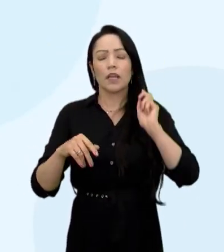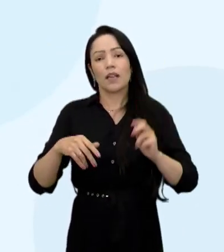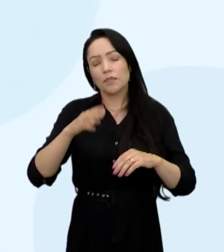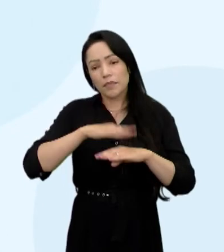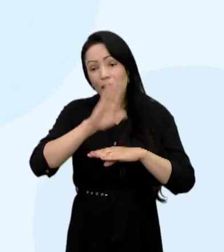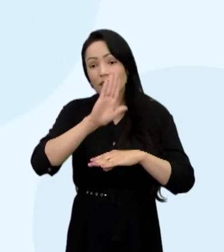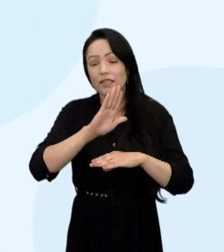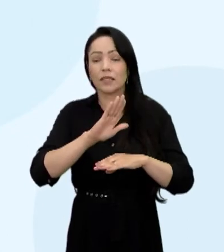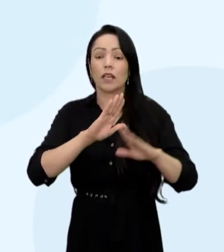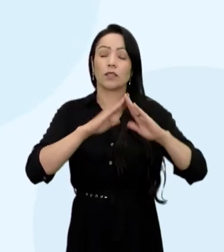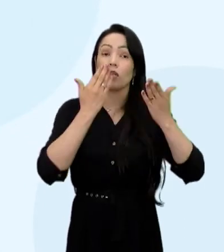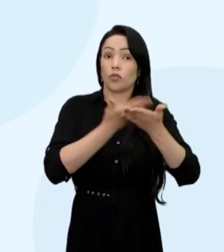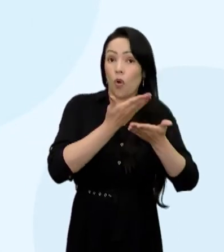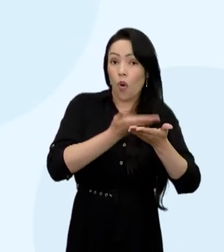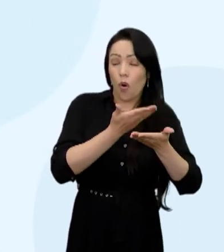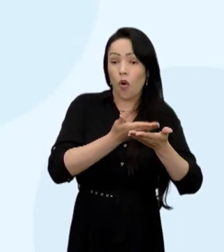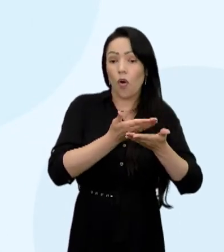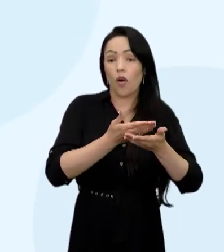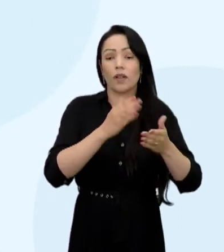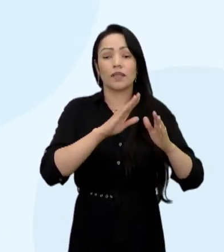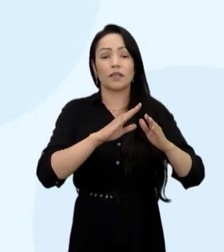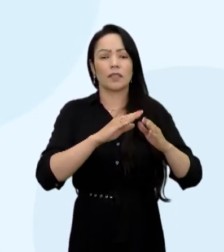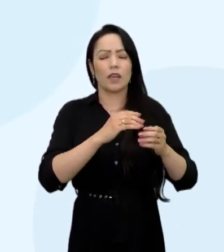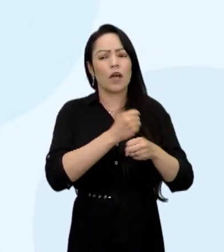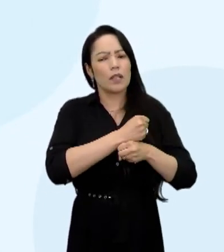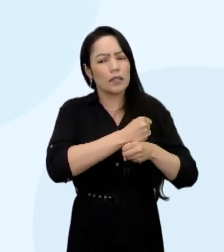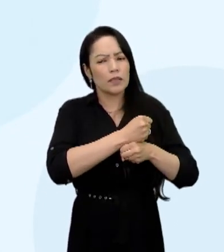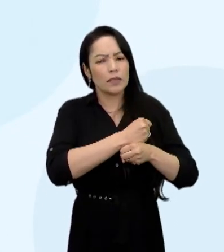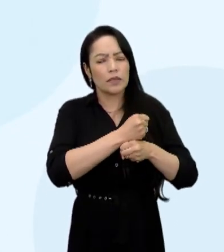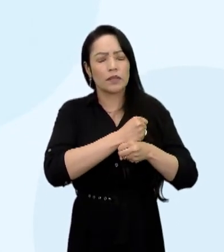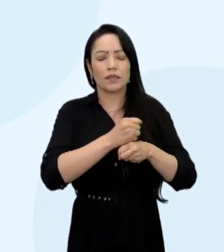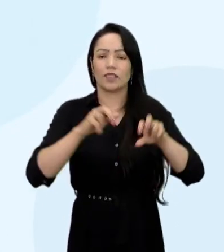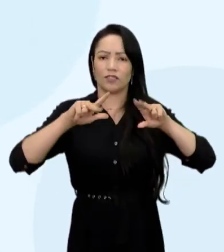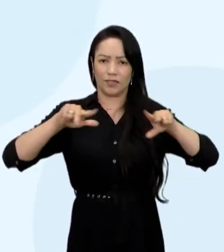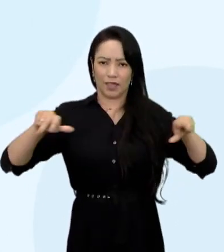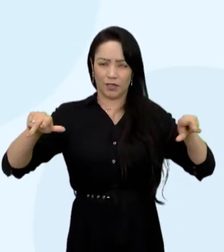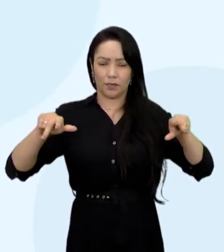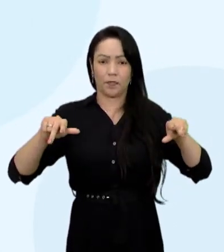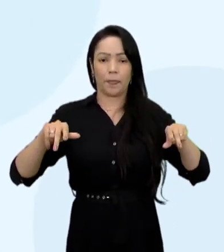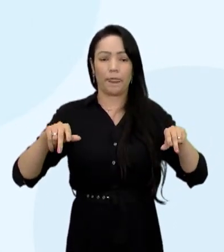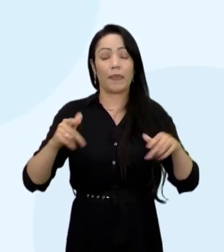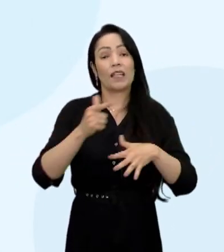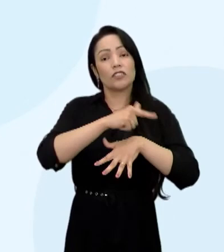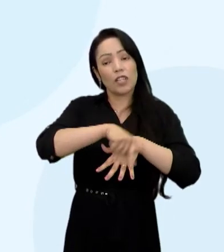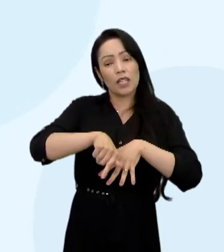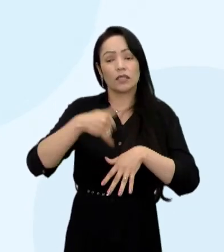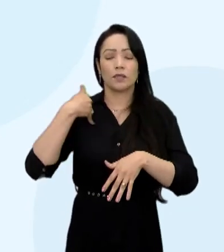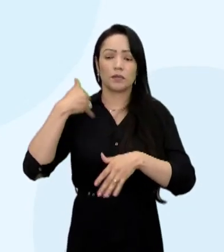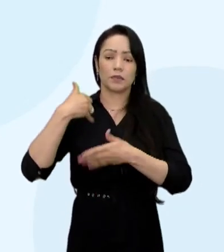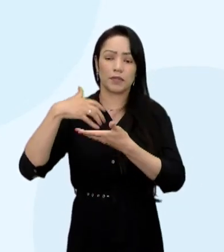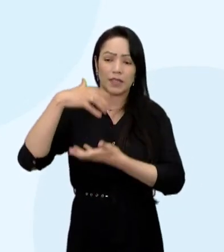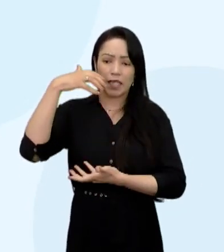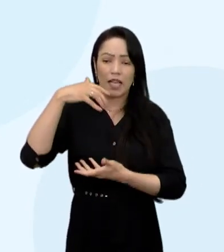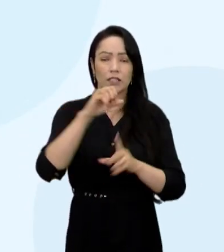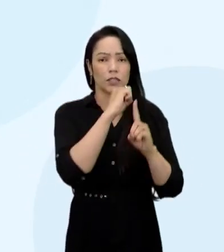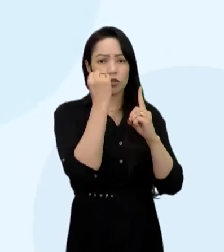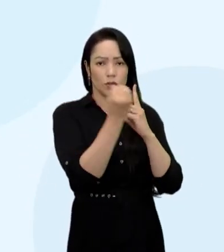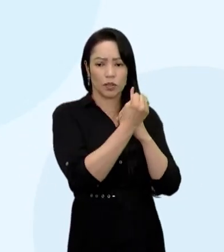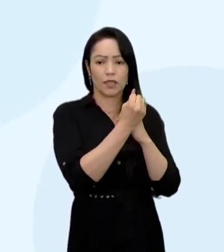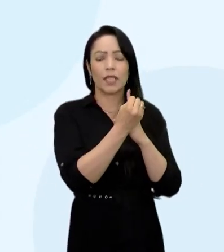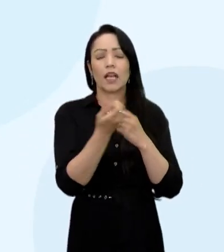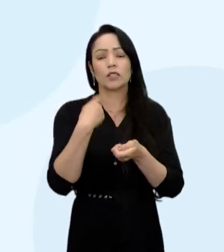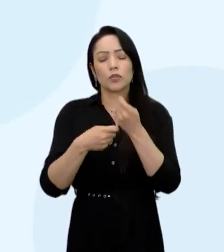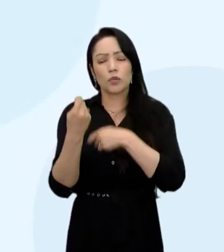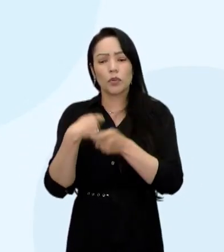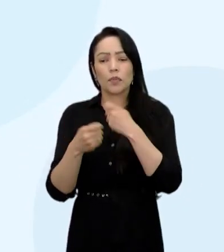maior escolaridade. Fatores como gênero, idade, estamento socioeconômico, à medida